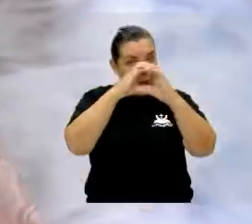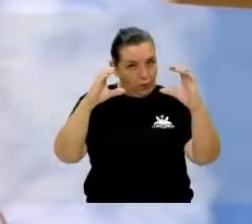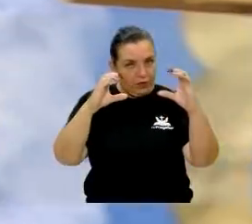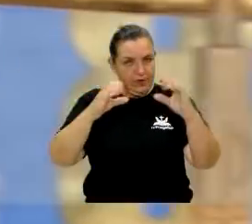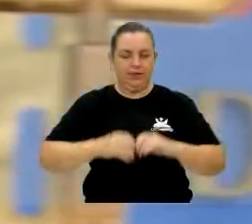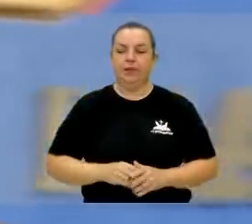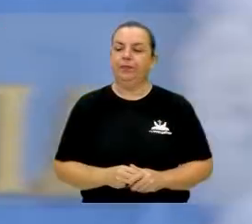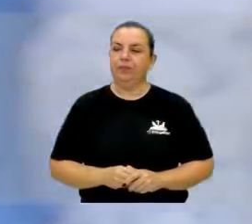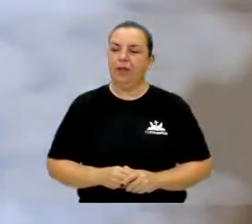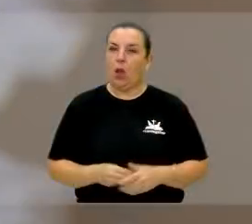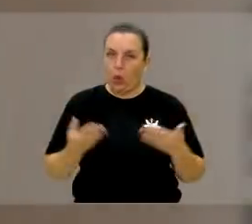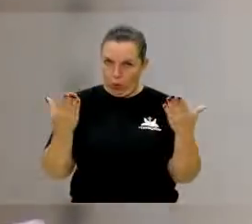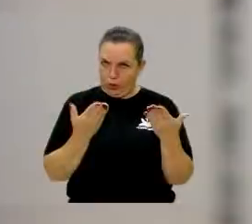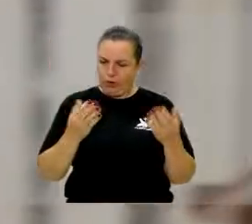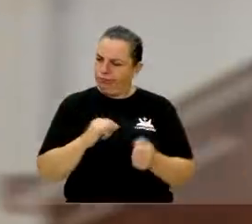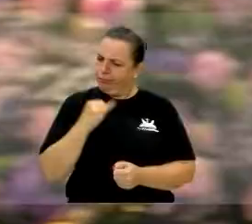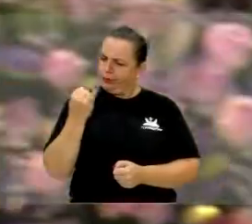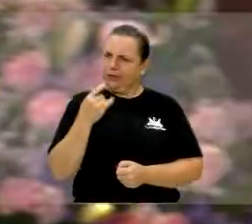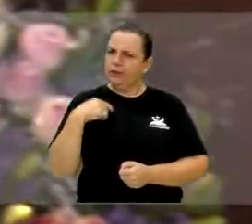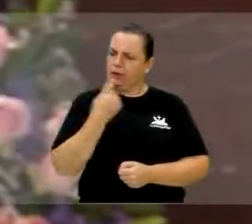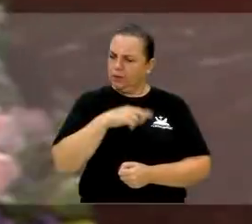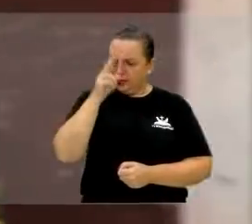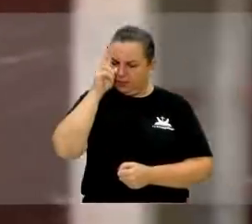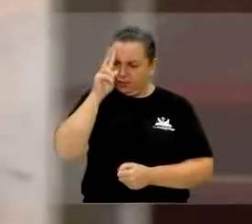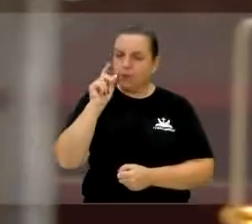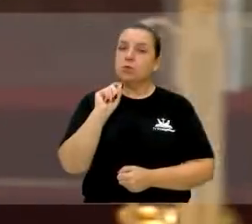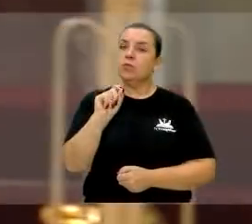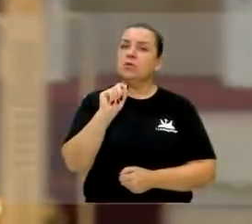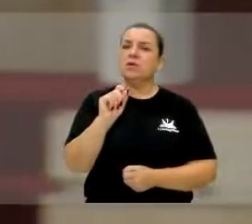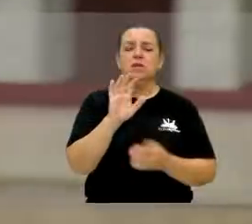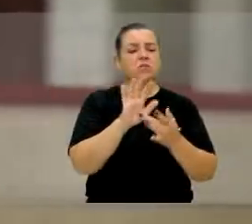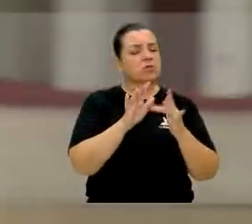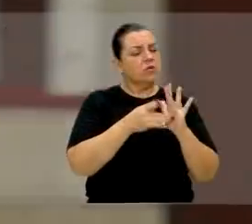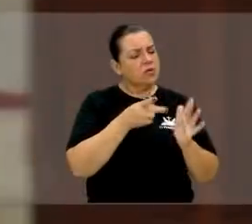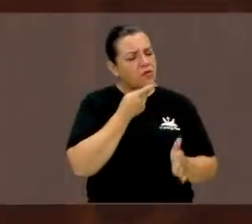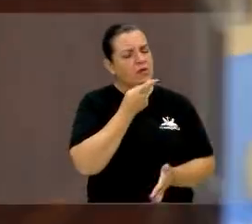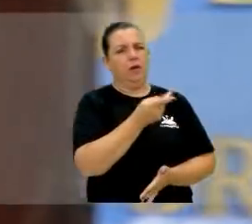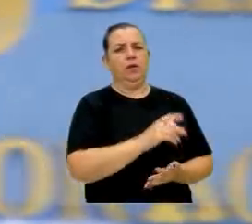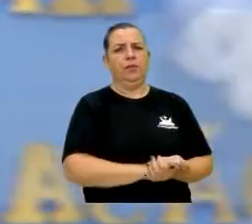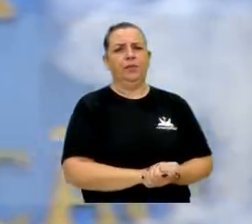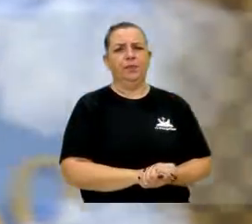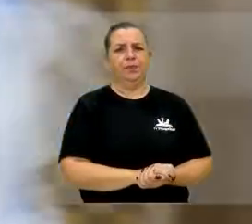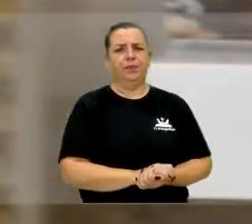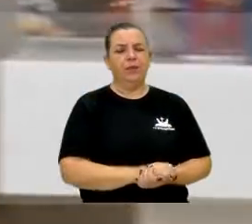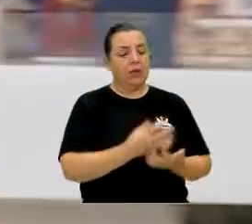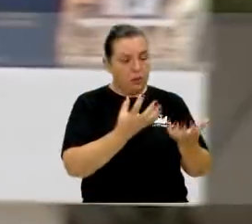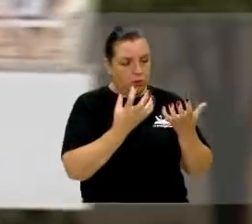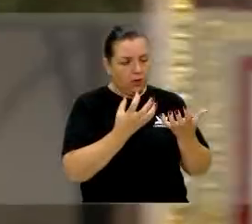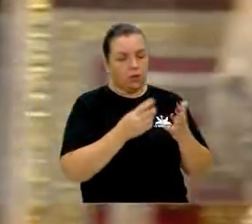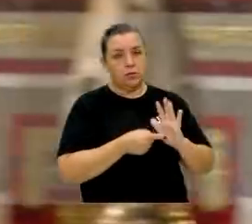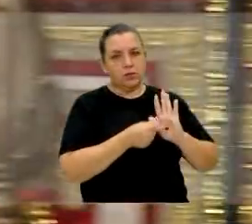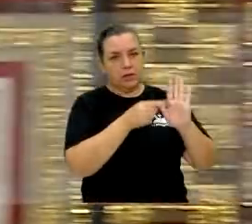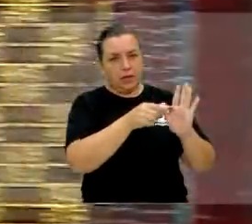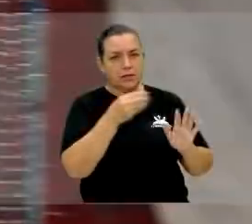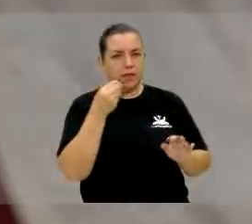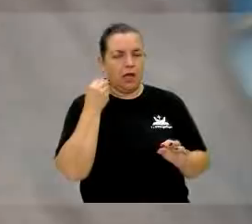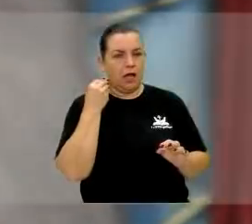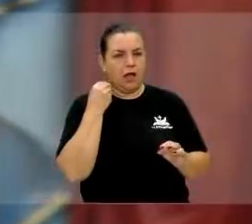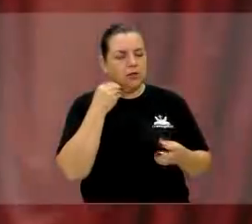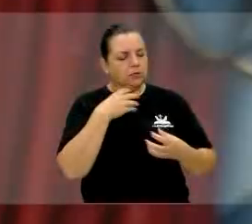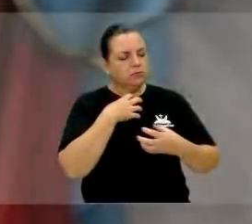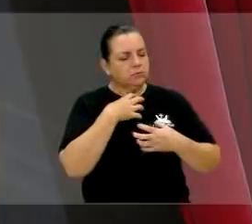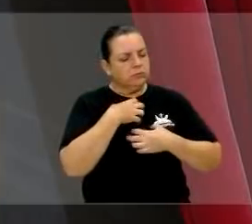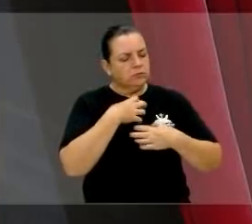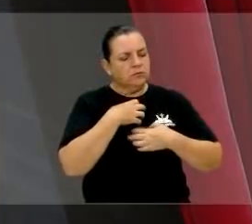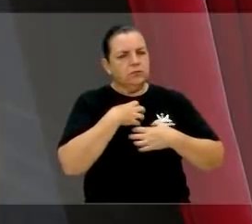compreendermos o que diz nosso Senhor, e tomo essa espiritualidade tão significativa